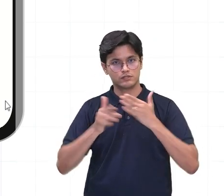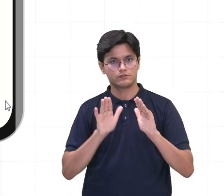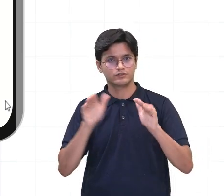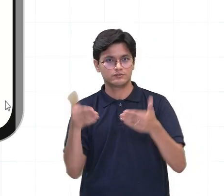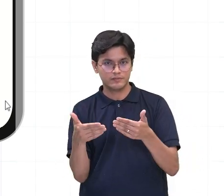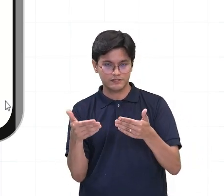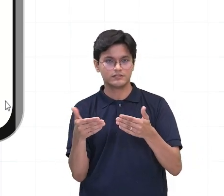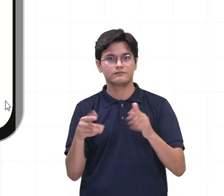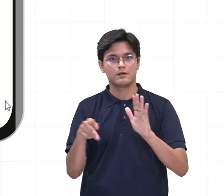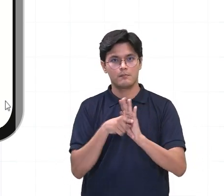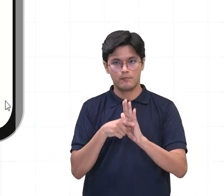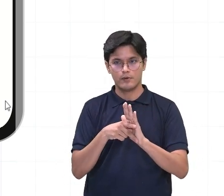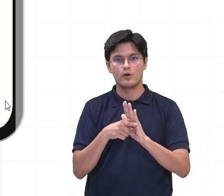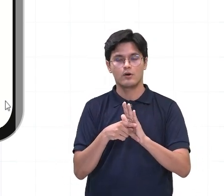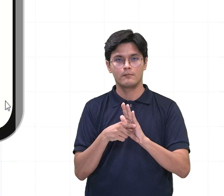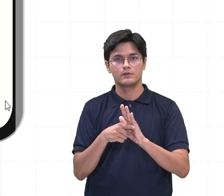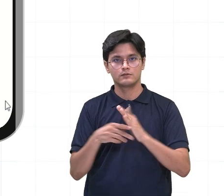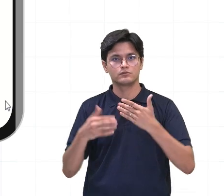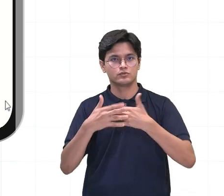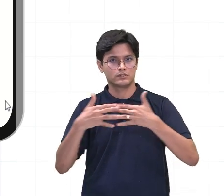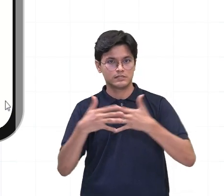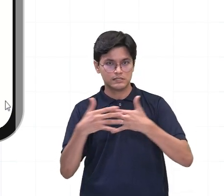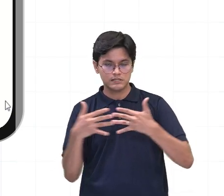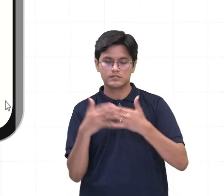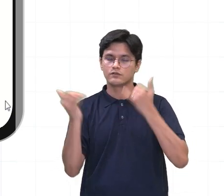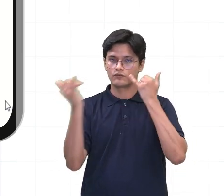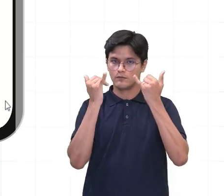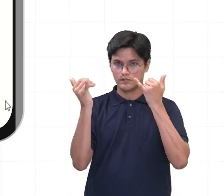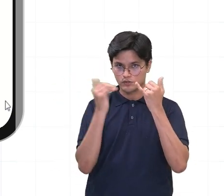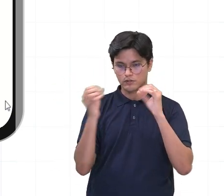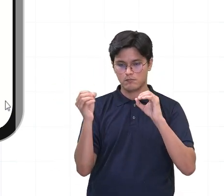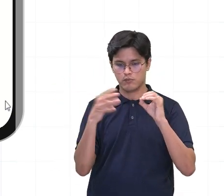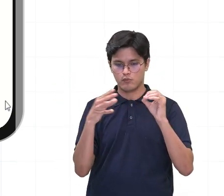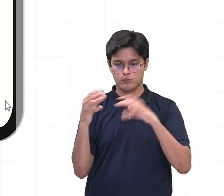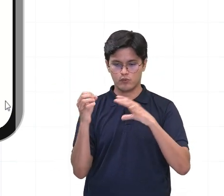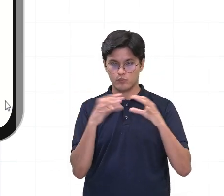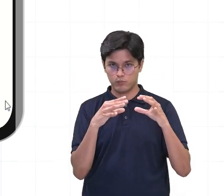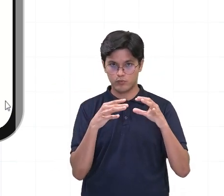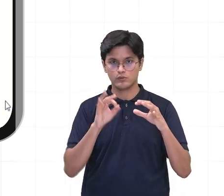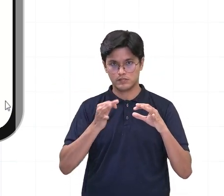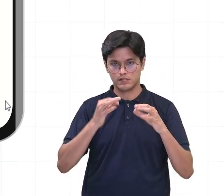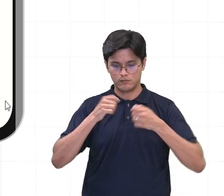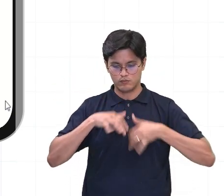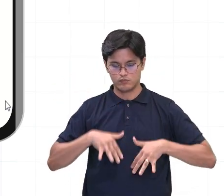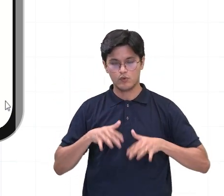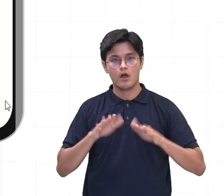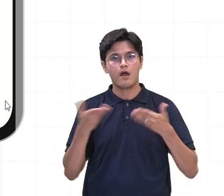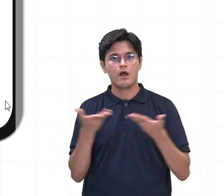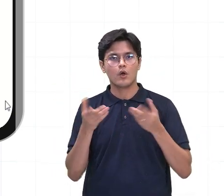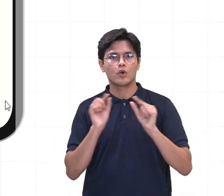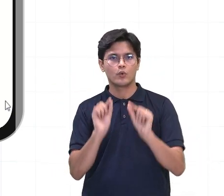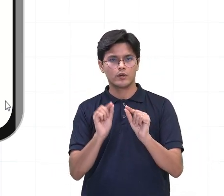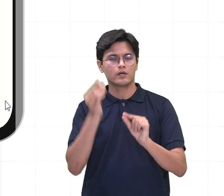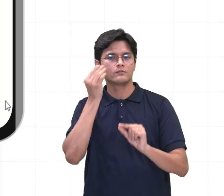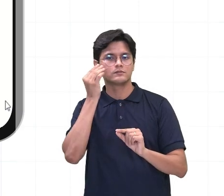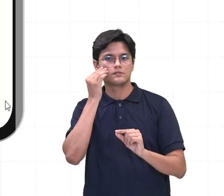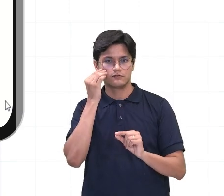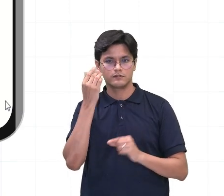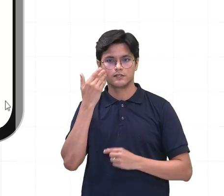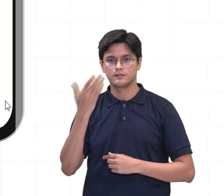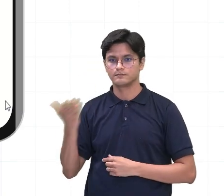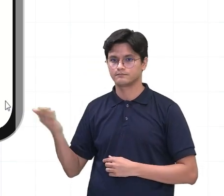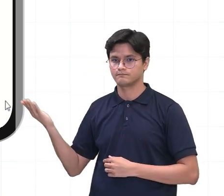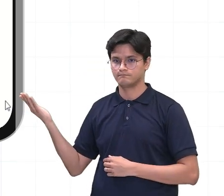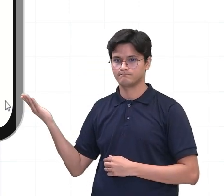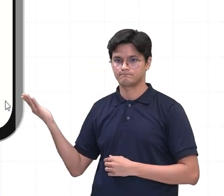desse tecido, né, de transmitir essas informações, as células que compõem o tecido. E agora a gente vai observar, a gente